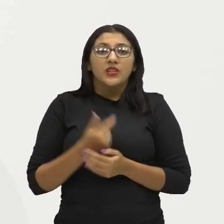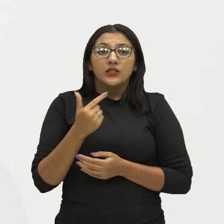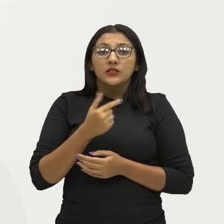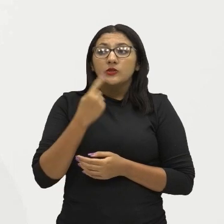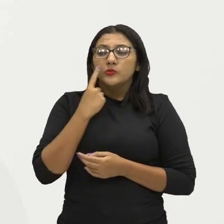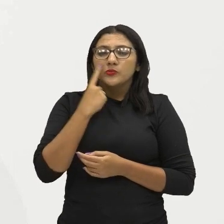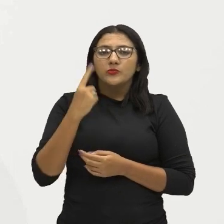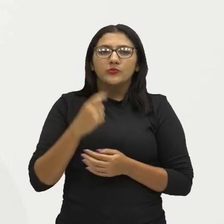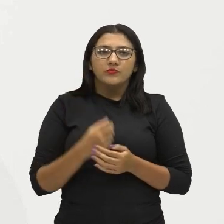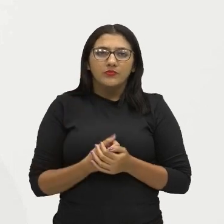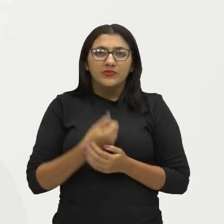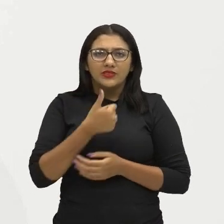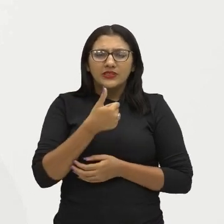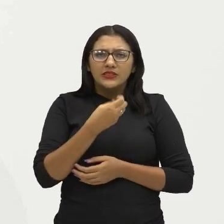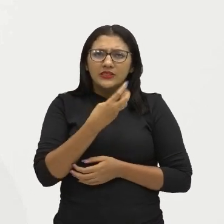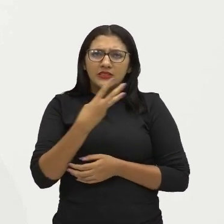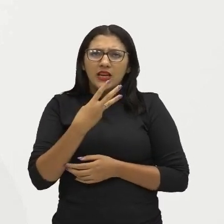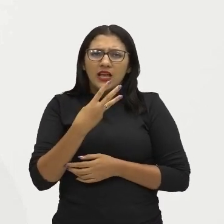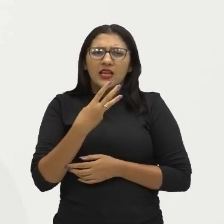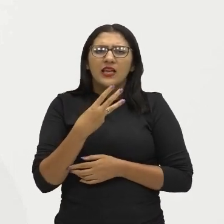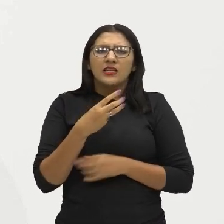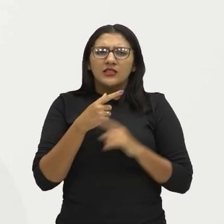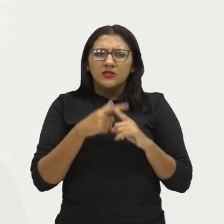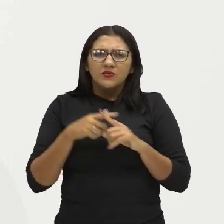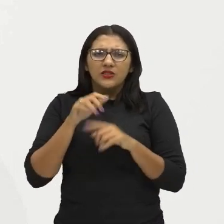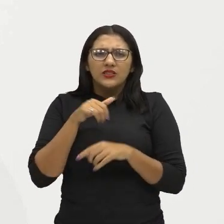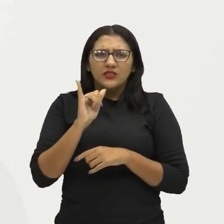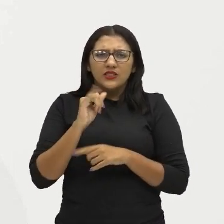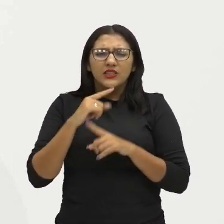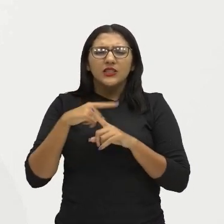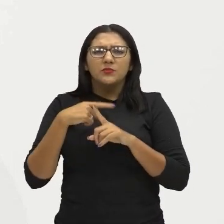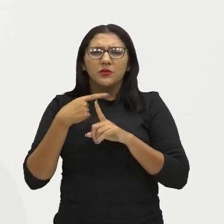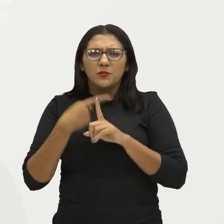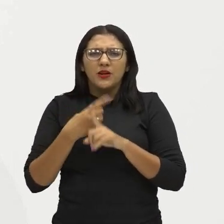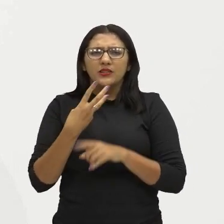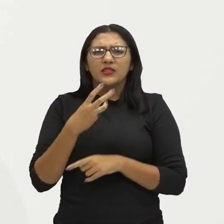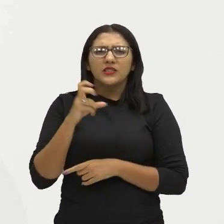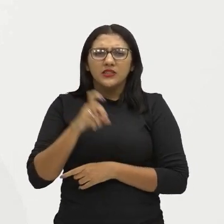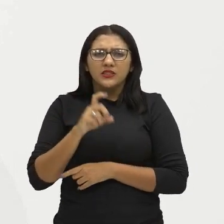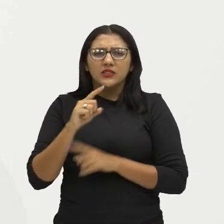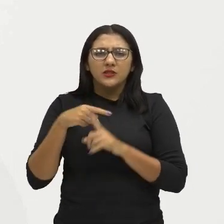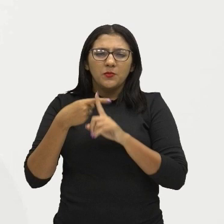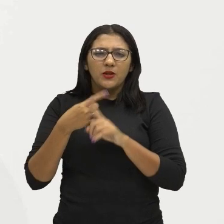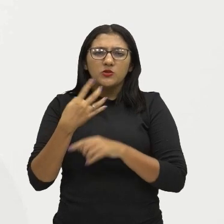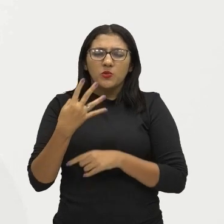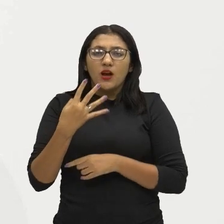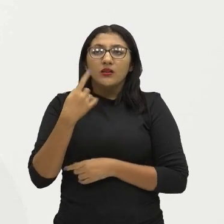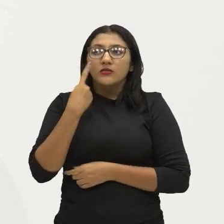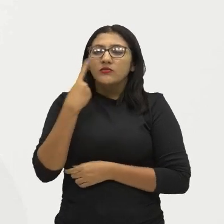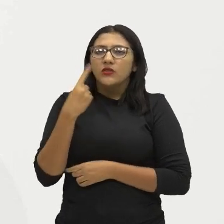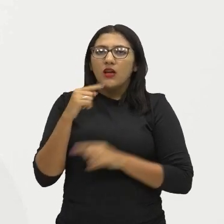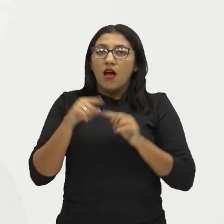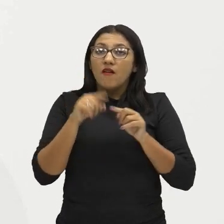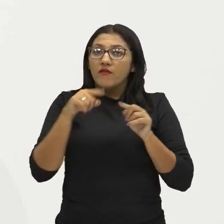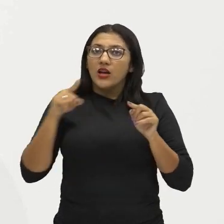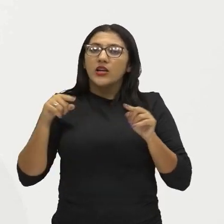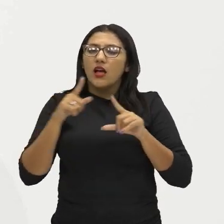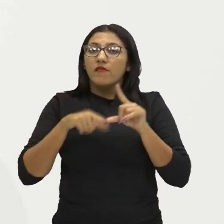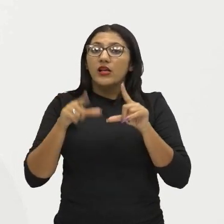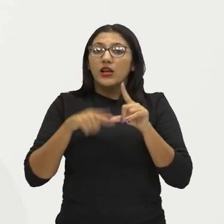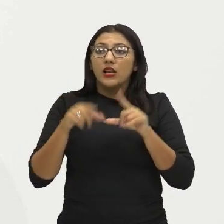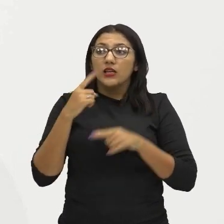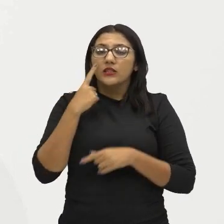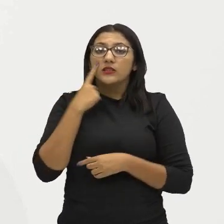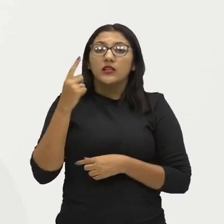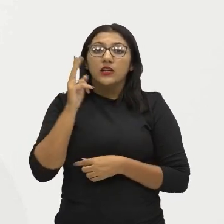tenho 13y mais 3x mais 4. Quem são as variáveis? X e y. Olho, pessoal,